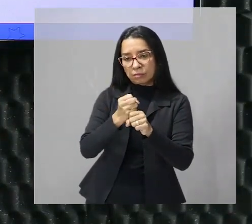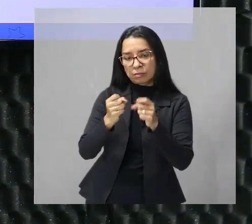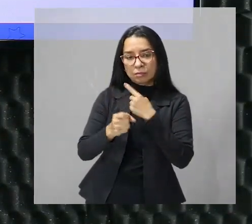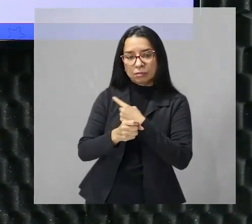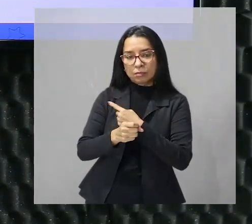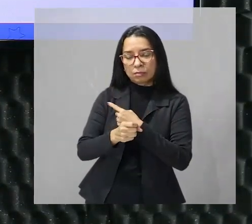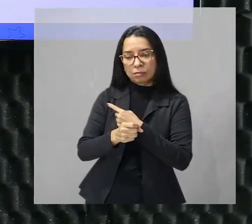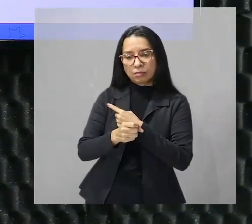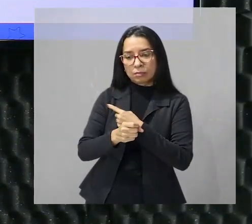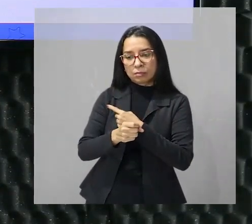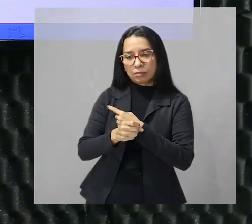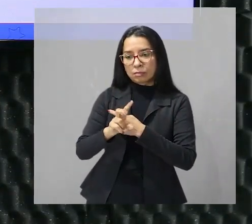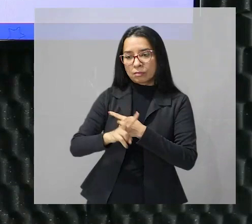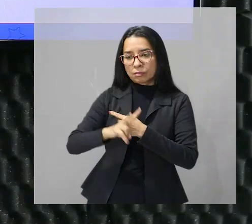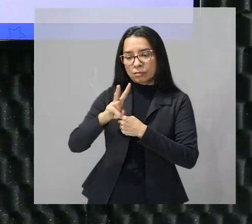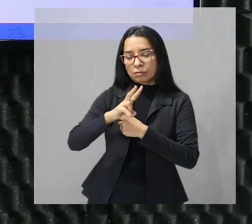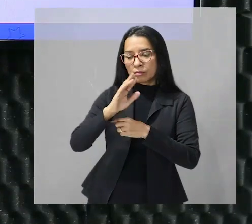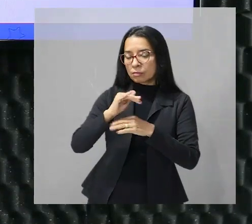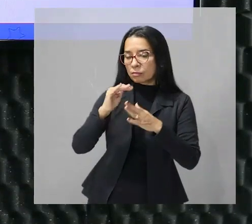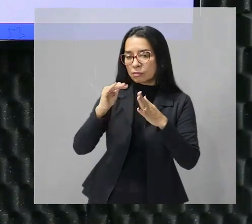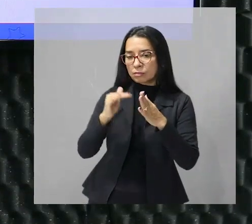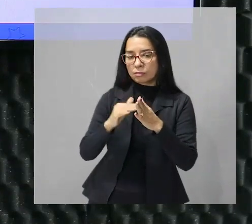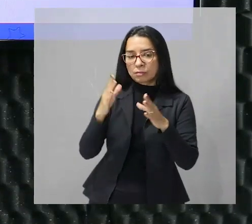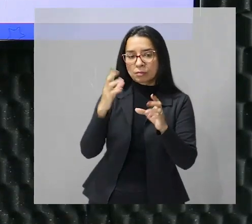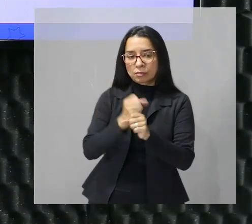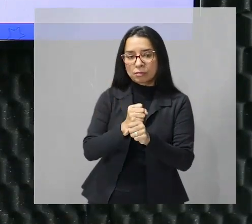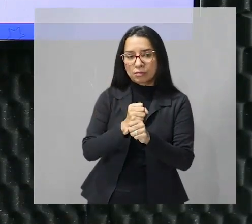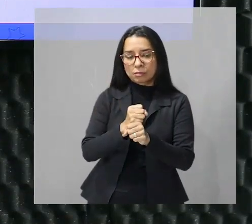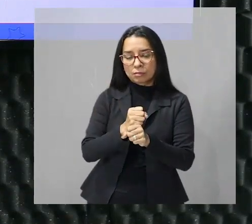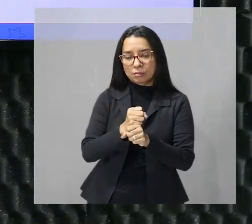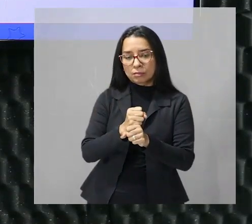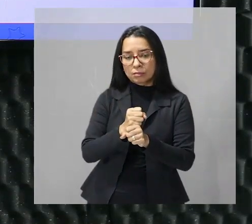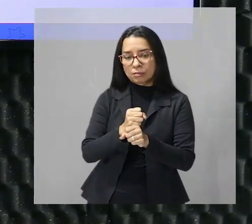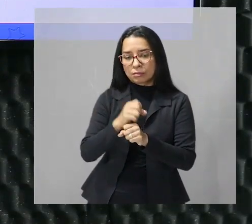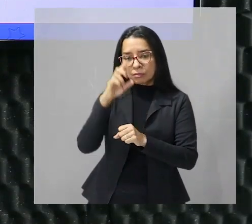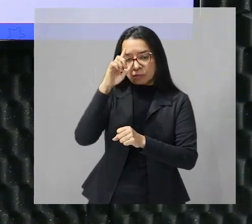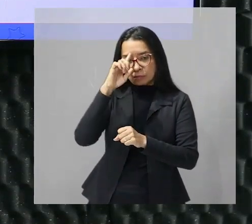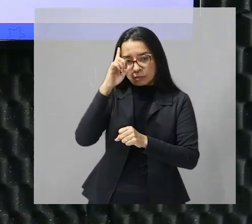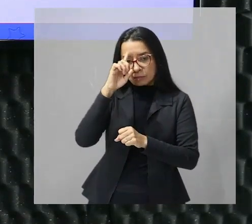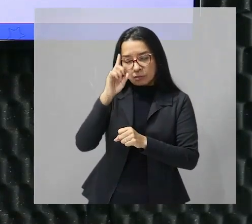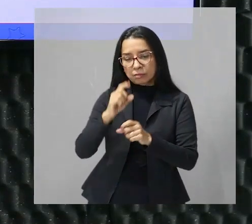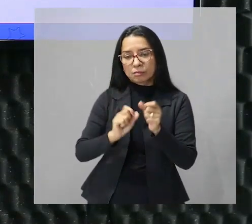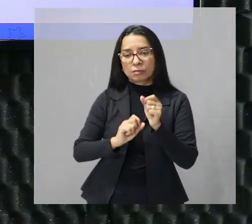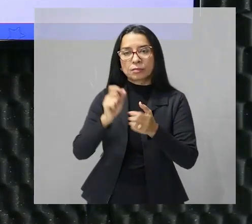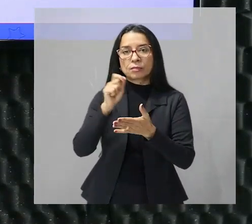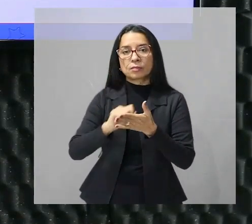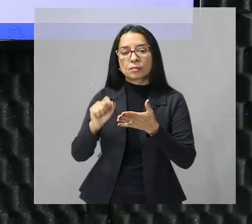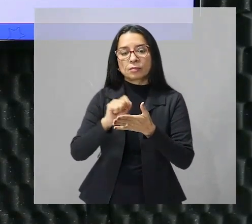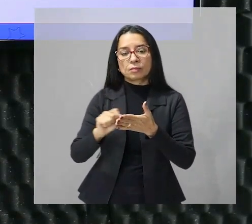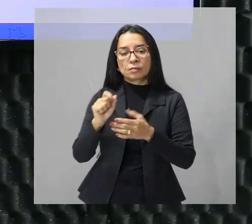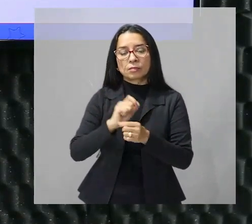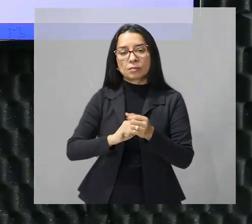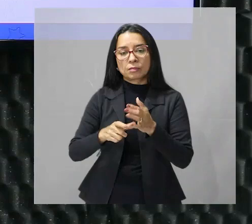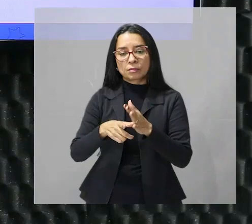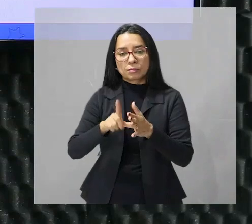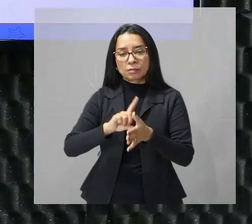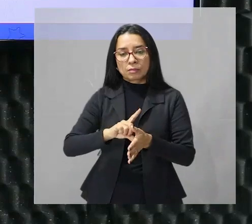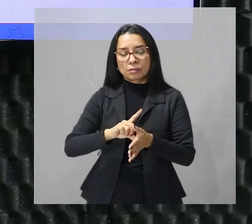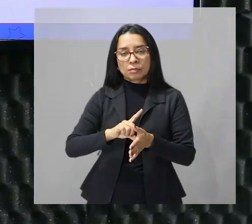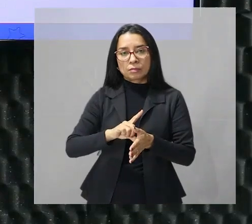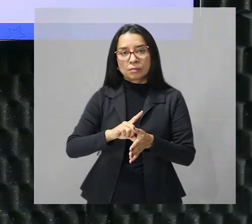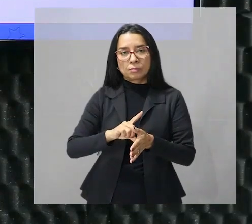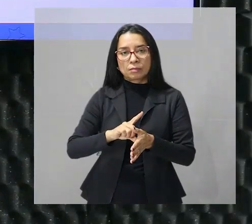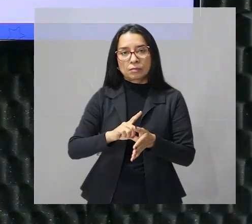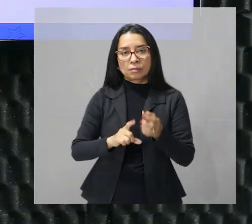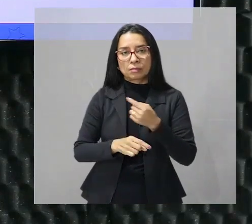sobre o valor pago pelo total de diárias. Valor pago pelo total de diárias, nós escrevemos ainda pouco, logo